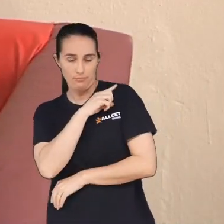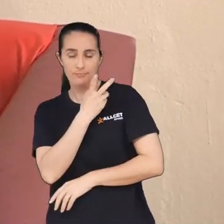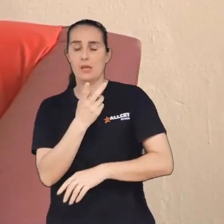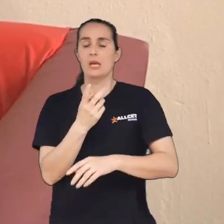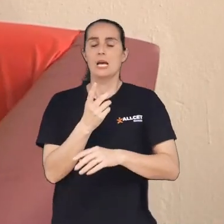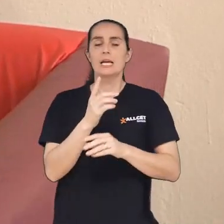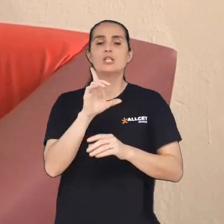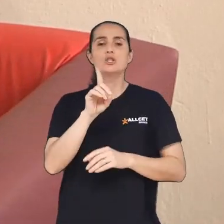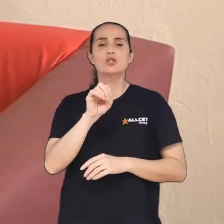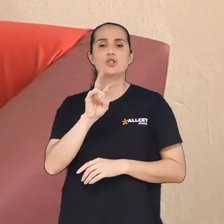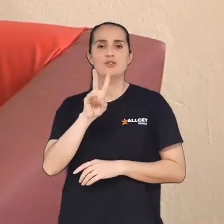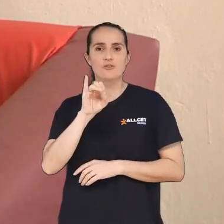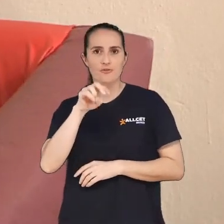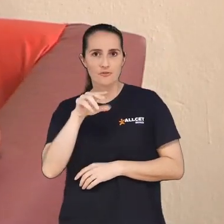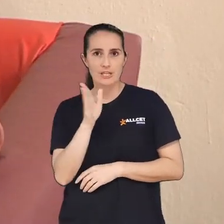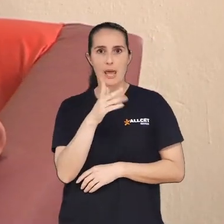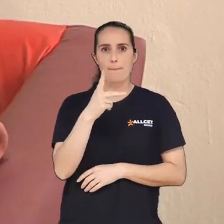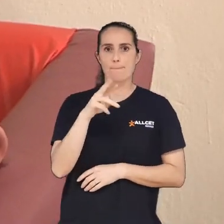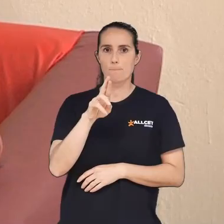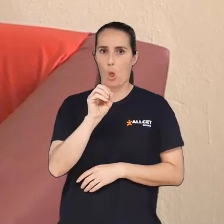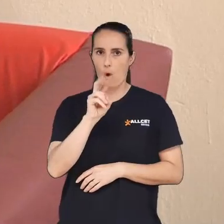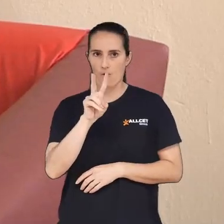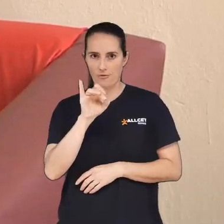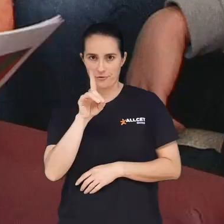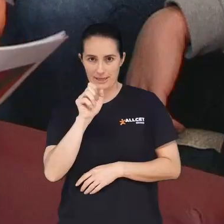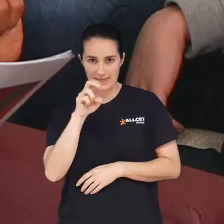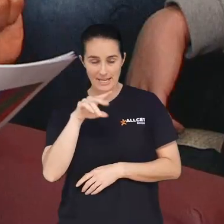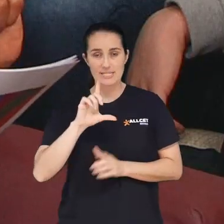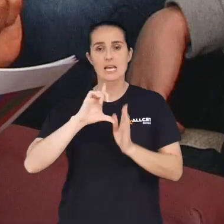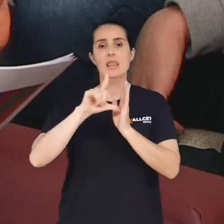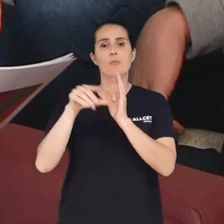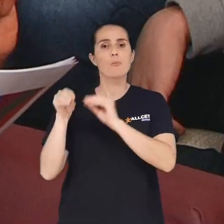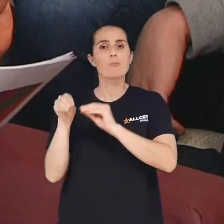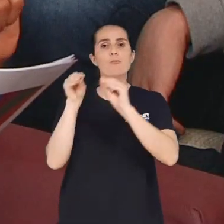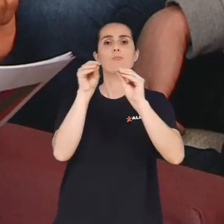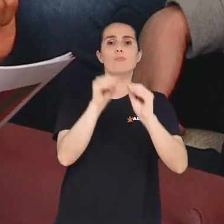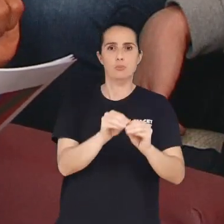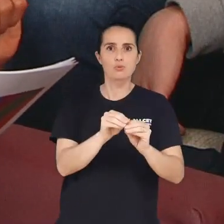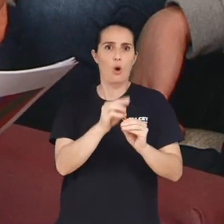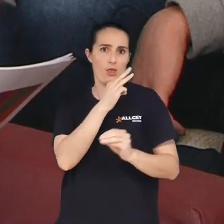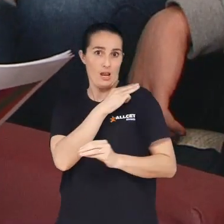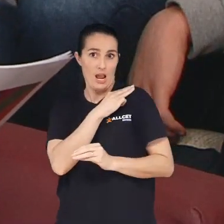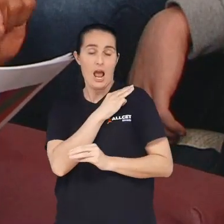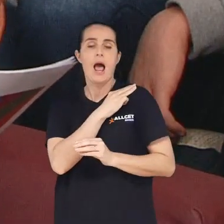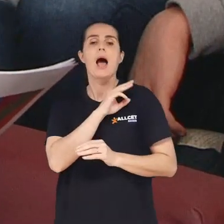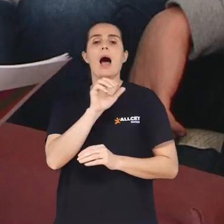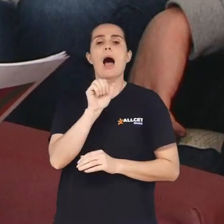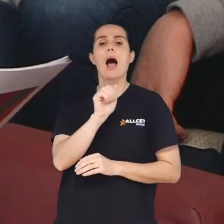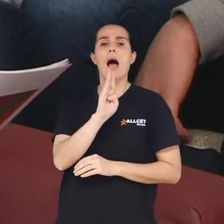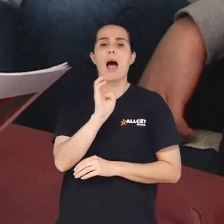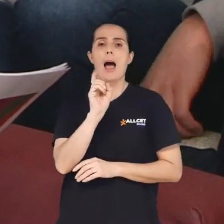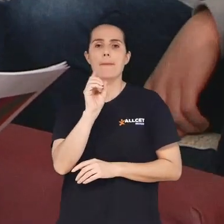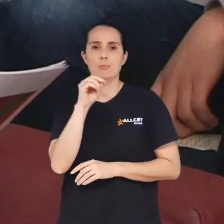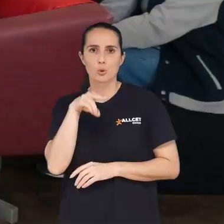e finalizei o ensino médio no Abdom Batista. Agora, quem fará a pergunta é a